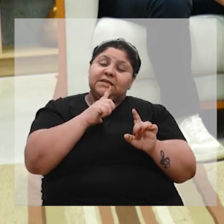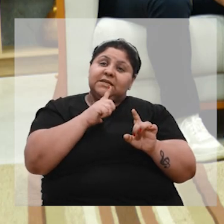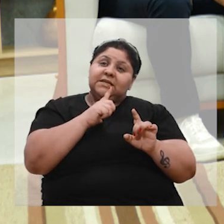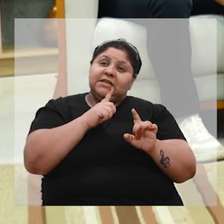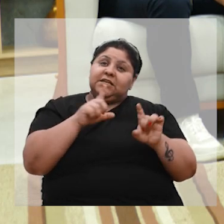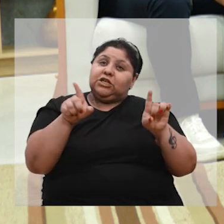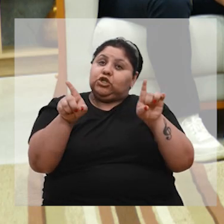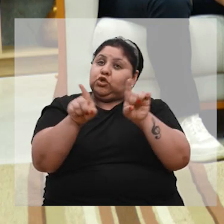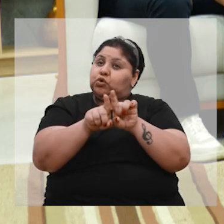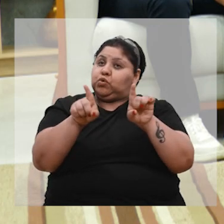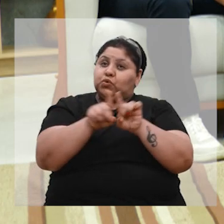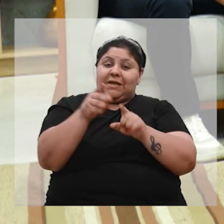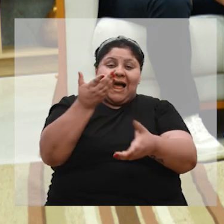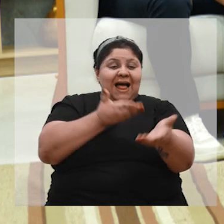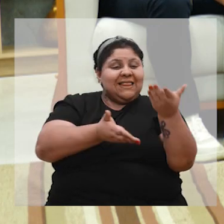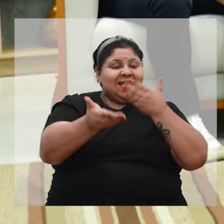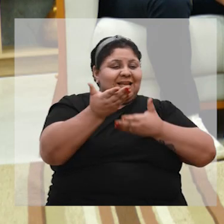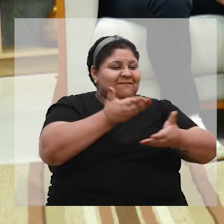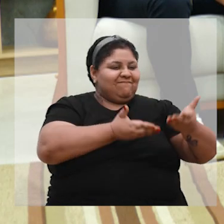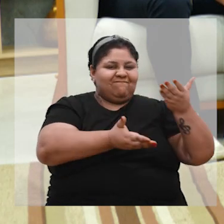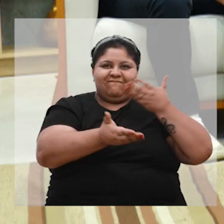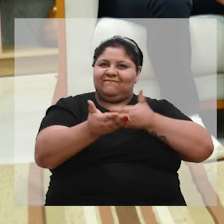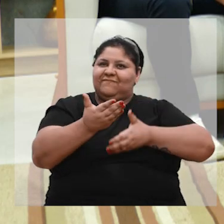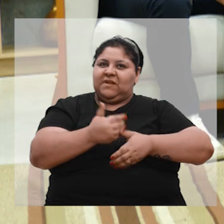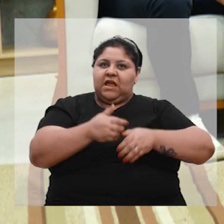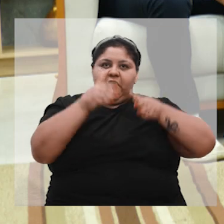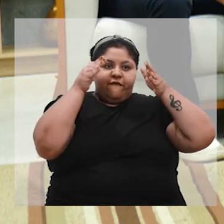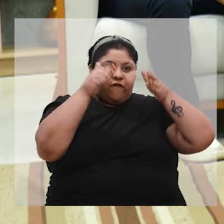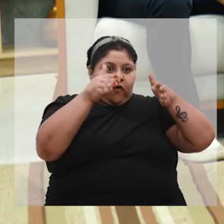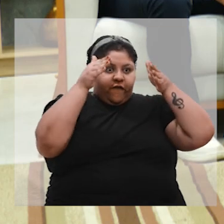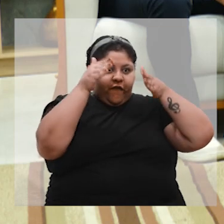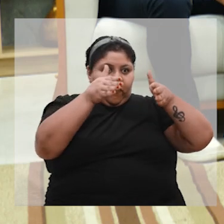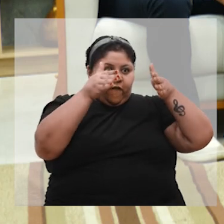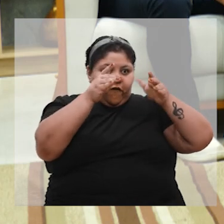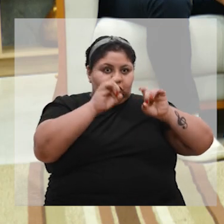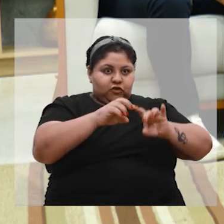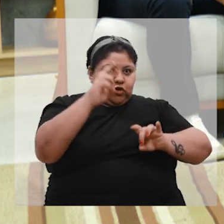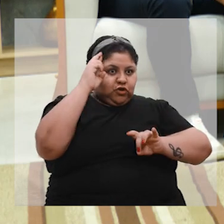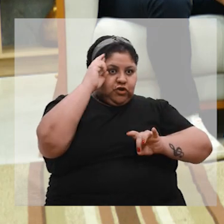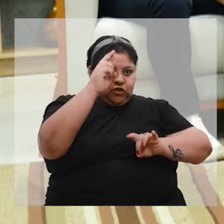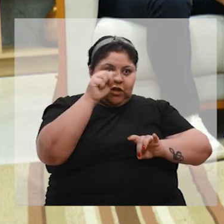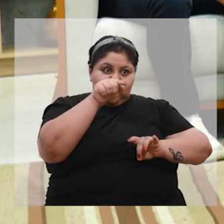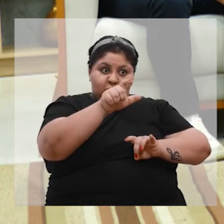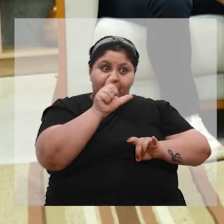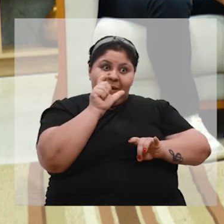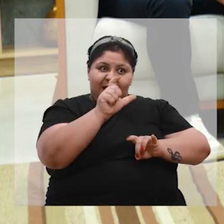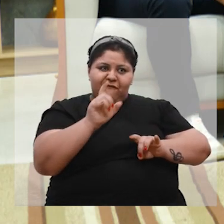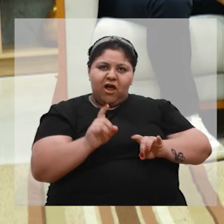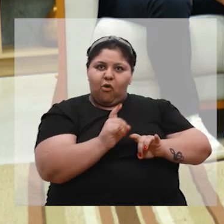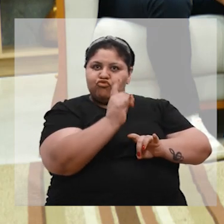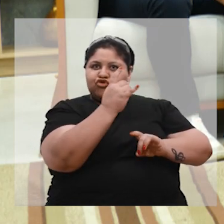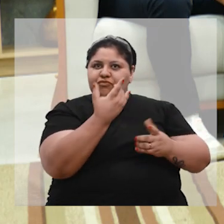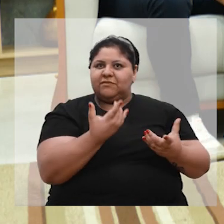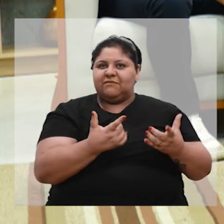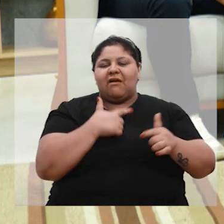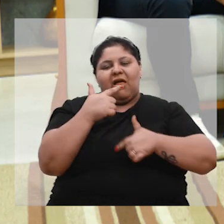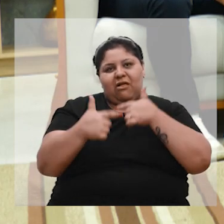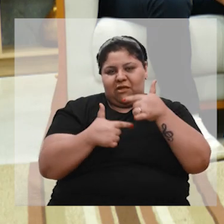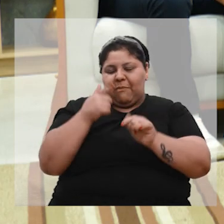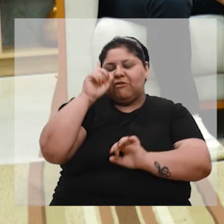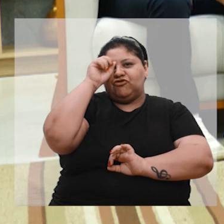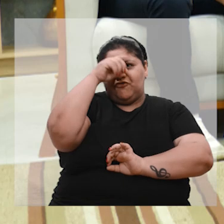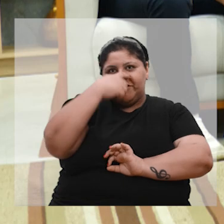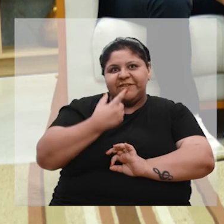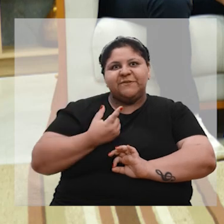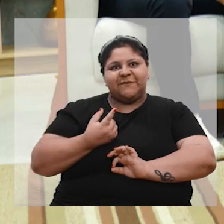carga toda para ele nas costas, que é para ele que as coisas acabam ali. A tua palavra é a última. É um trabalho